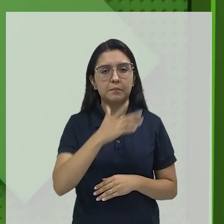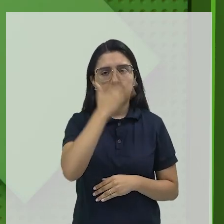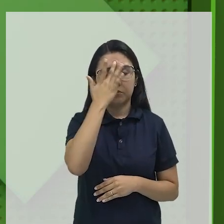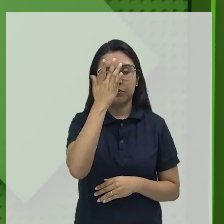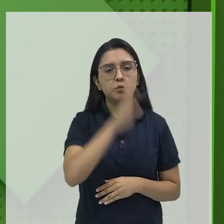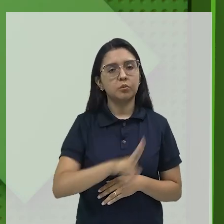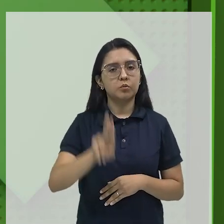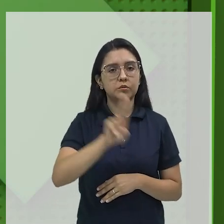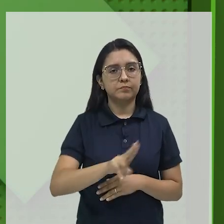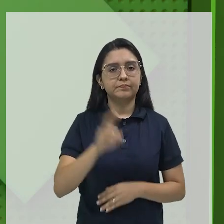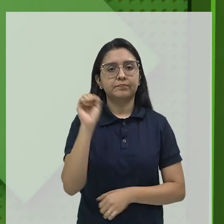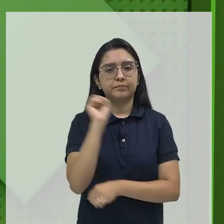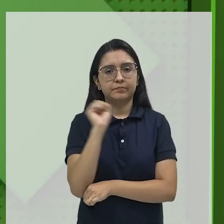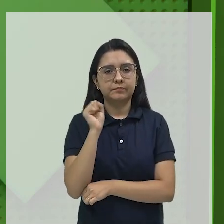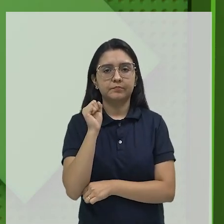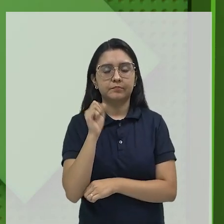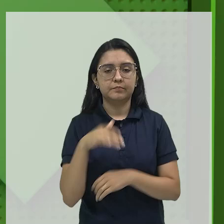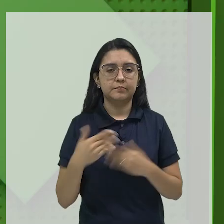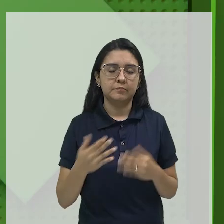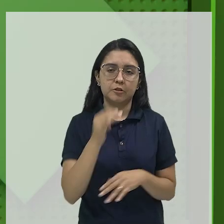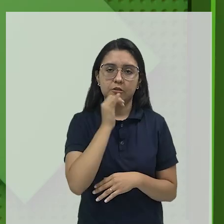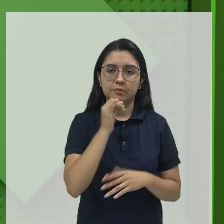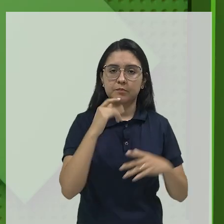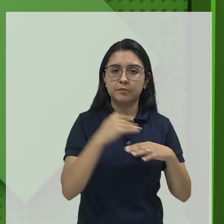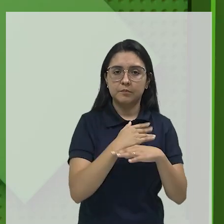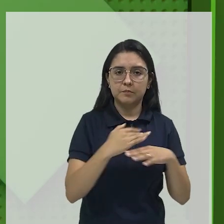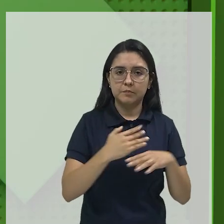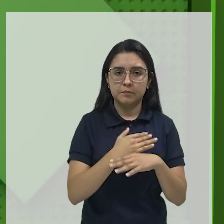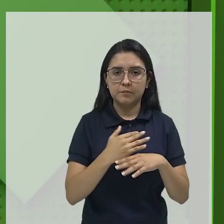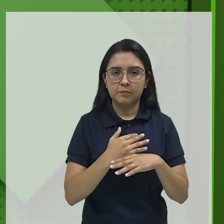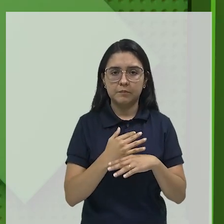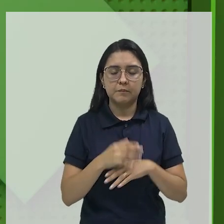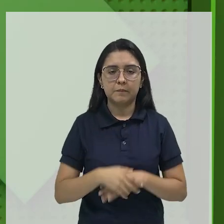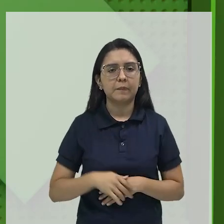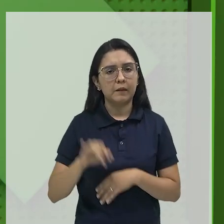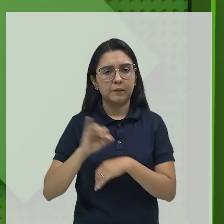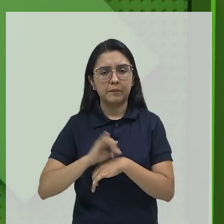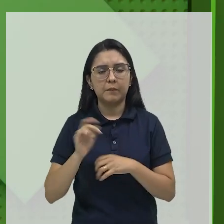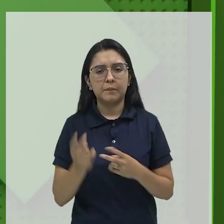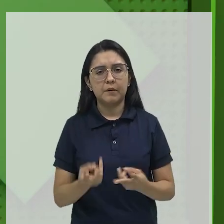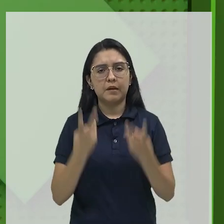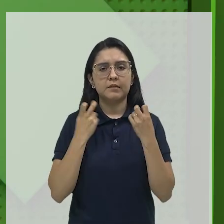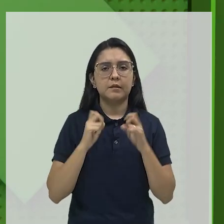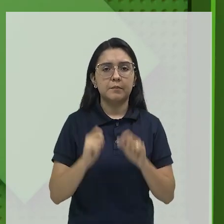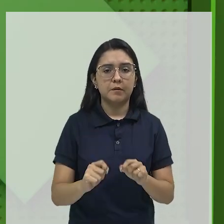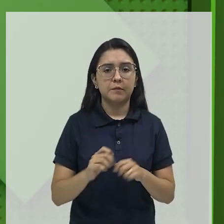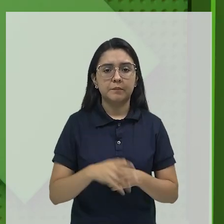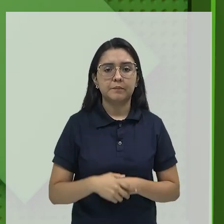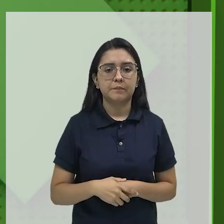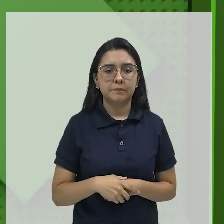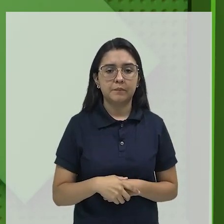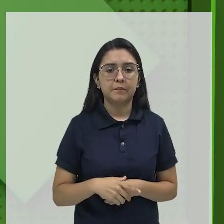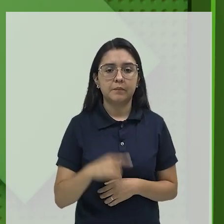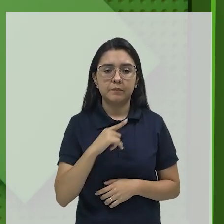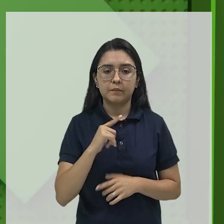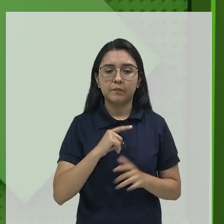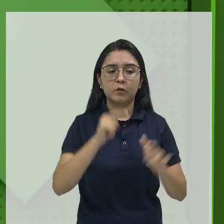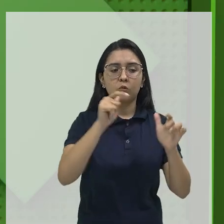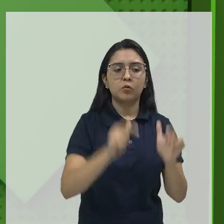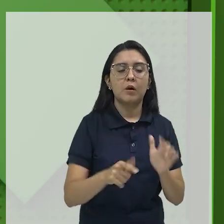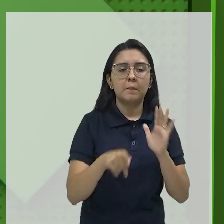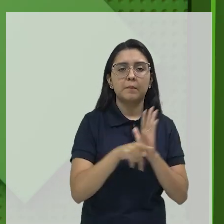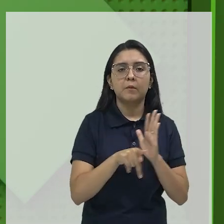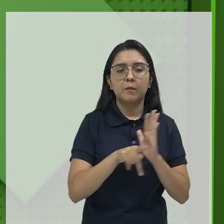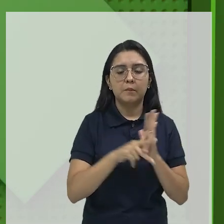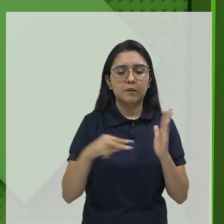utilizados. Então, numa cidade grande, por exemplo, a gente pode observar essas estações de abastecimento de